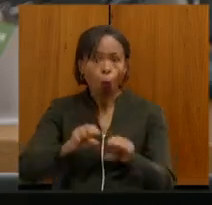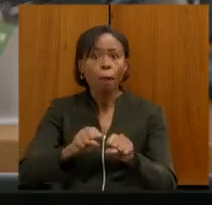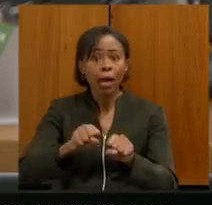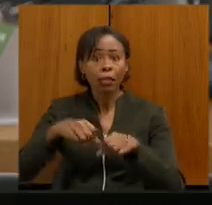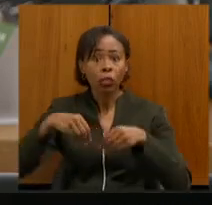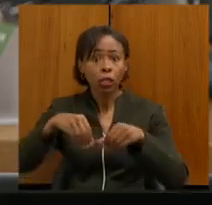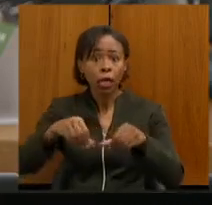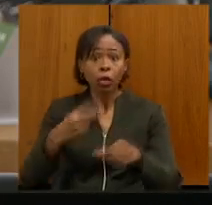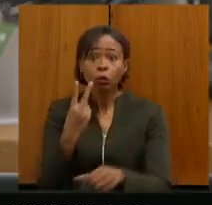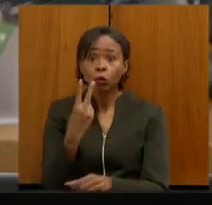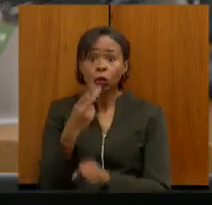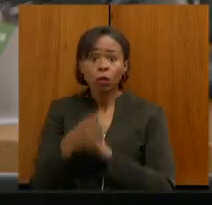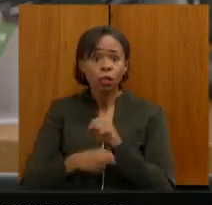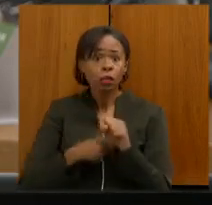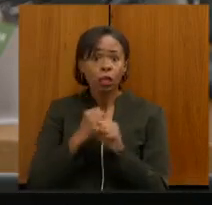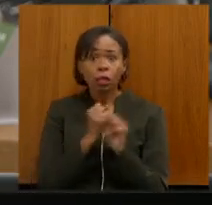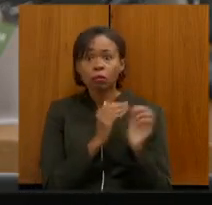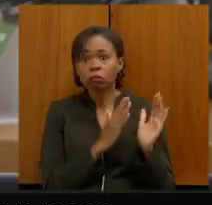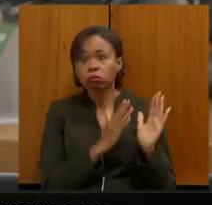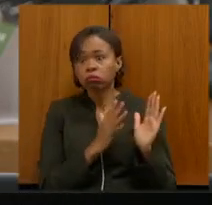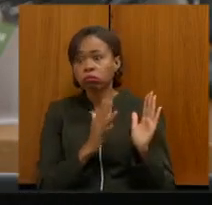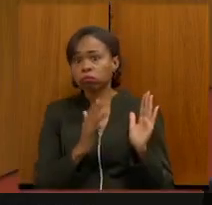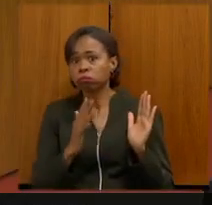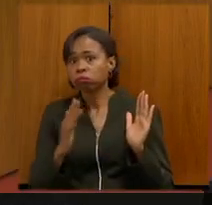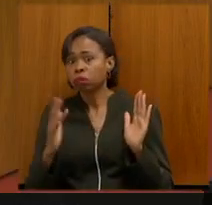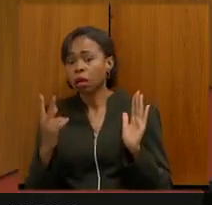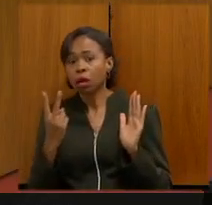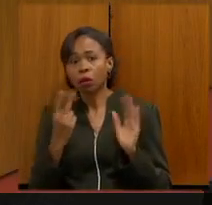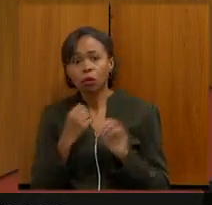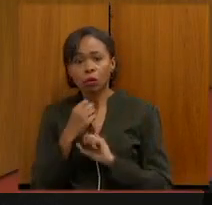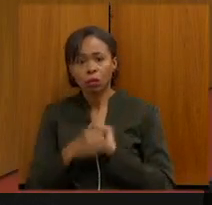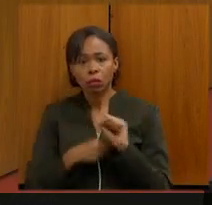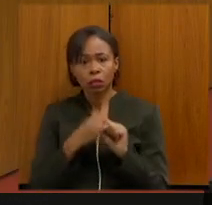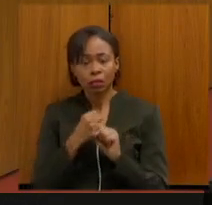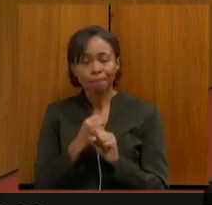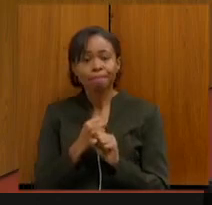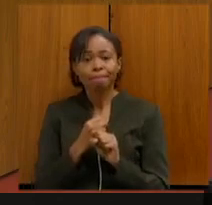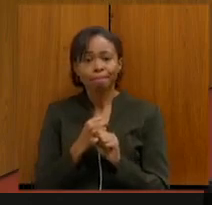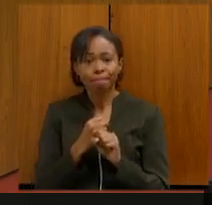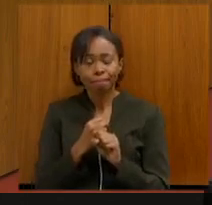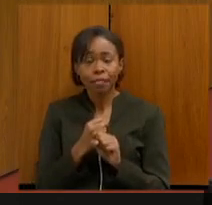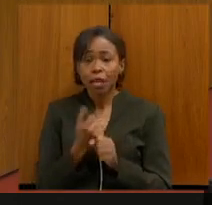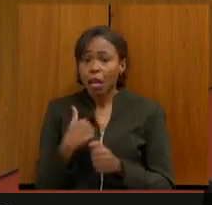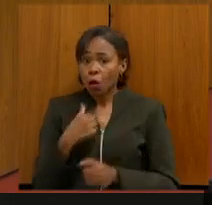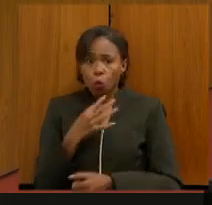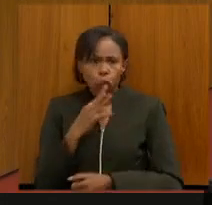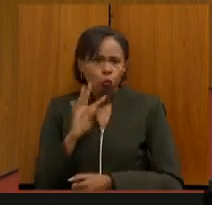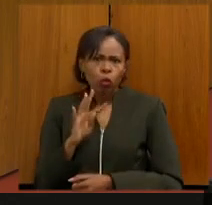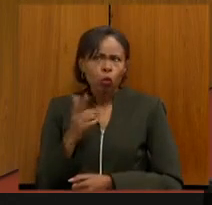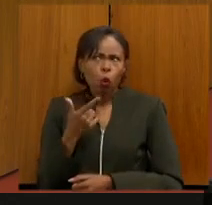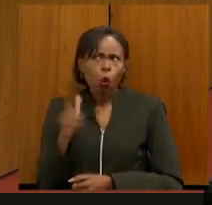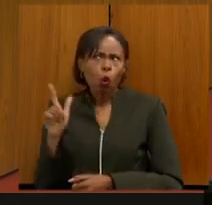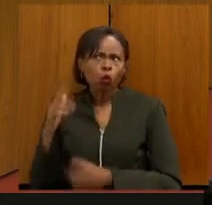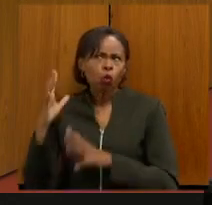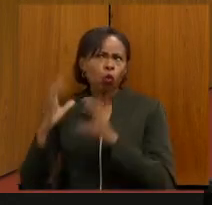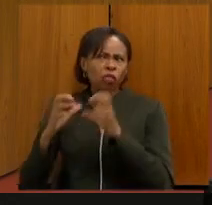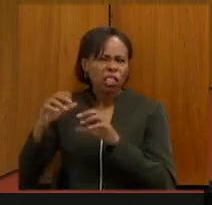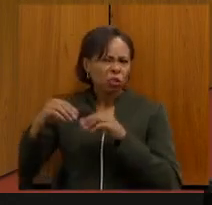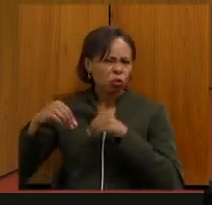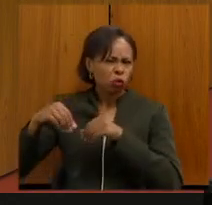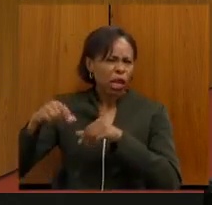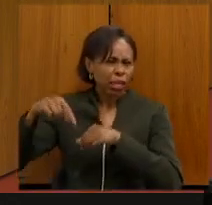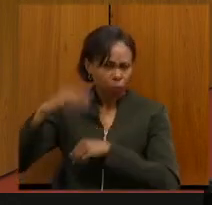dois anos eu descobri é né sim em termos de conflito fundiário no Brasil